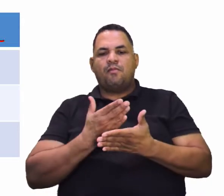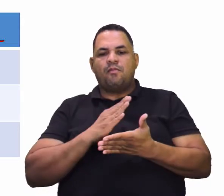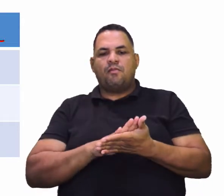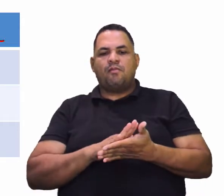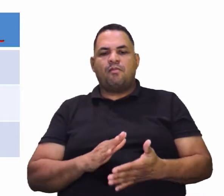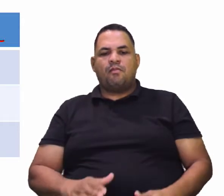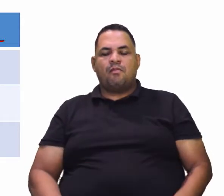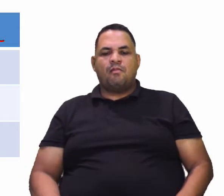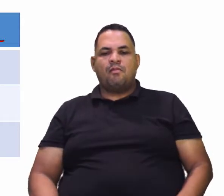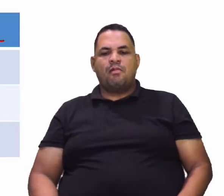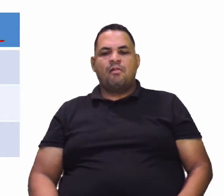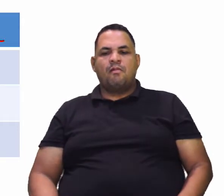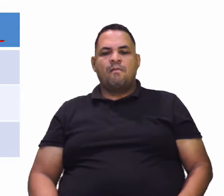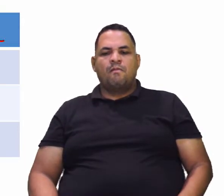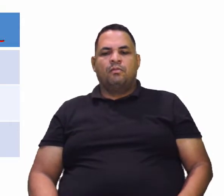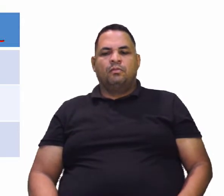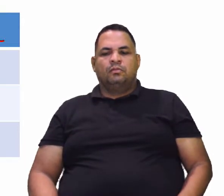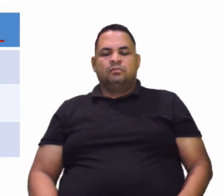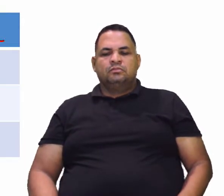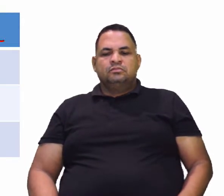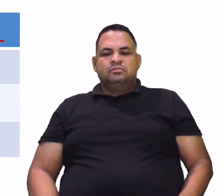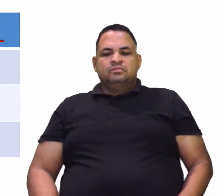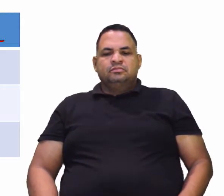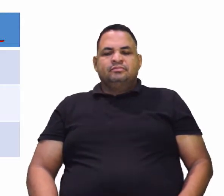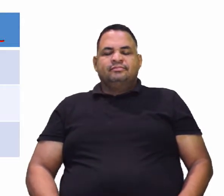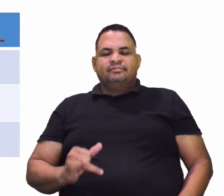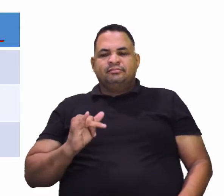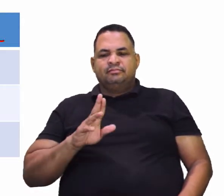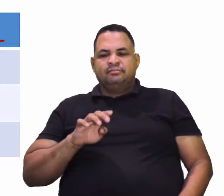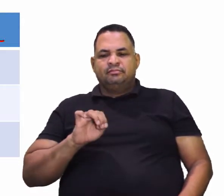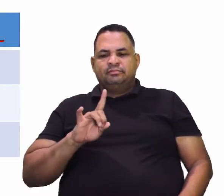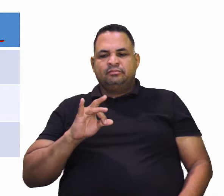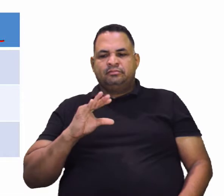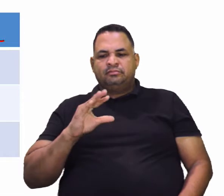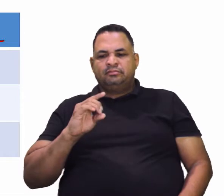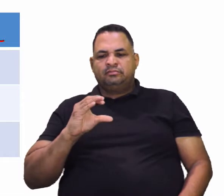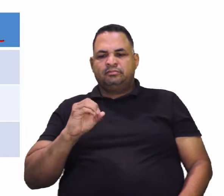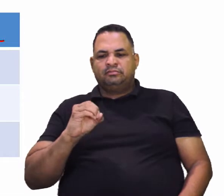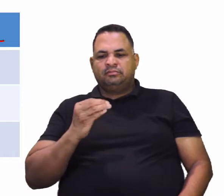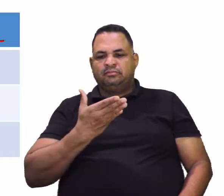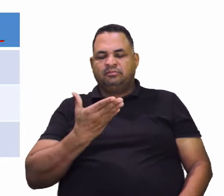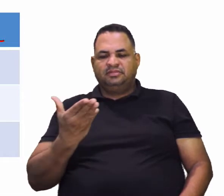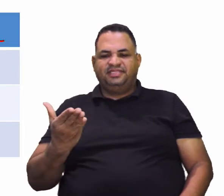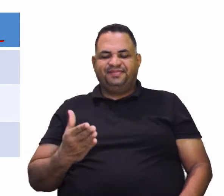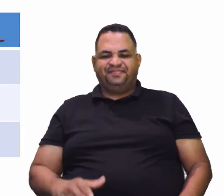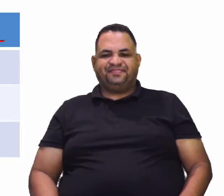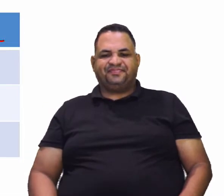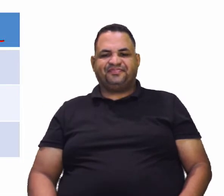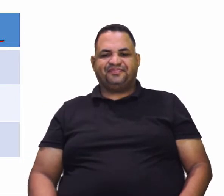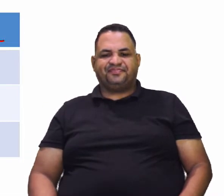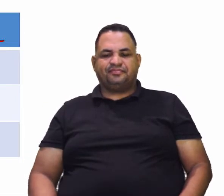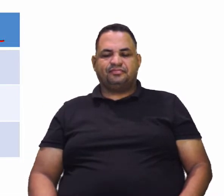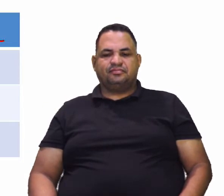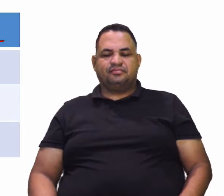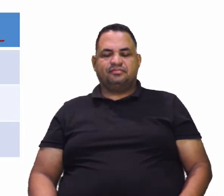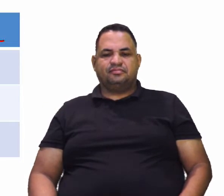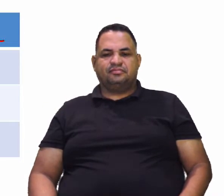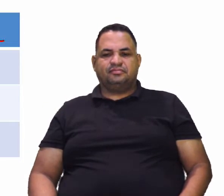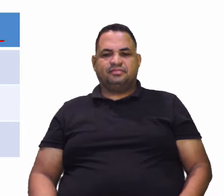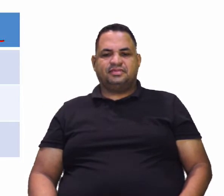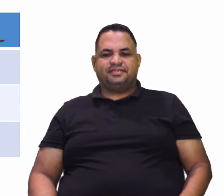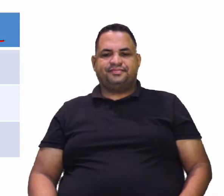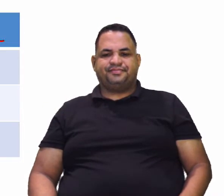traduzido como se ele tivesse no infinitivo, porque vai ficar assim, ó. They are going